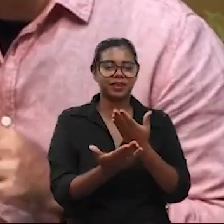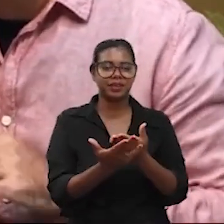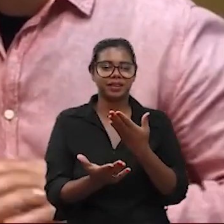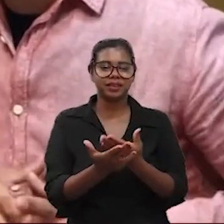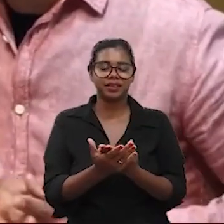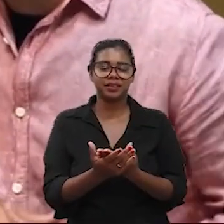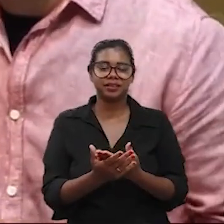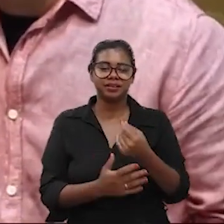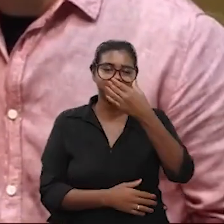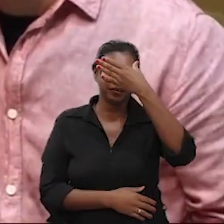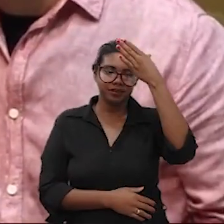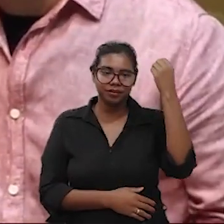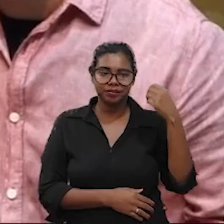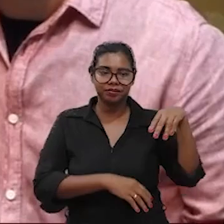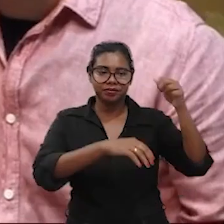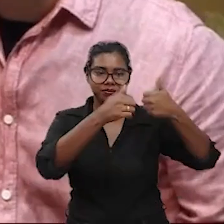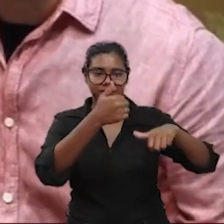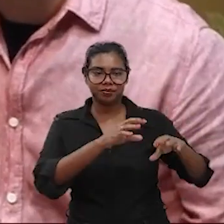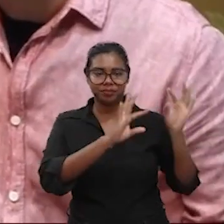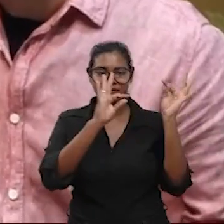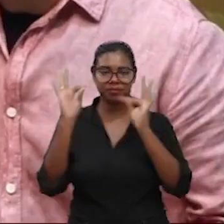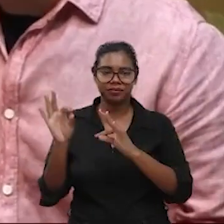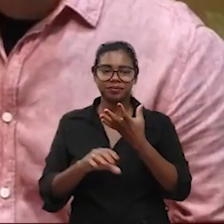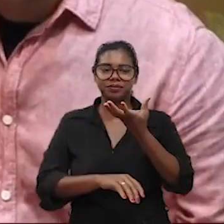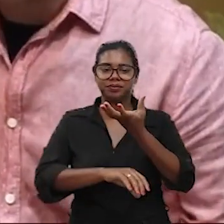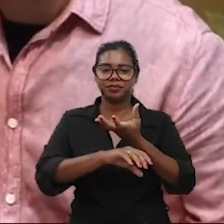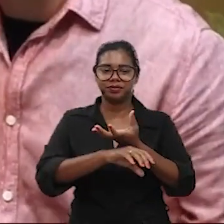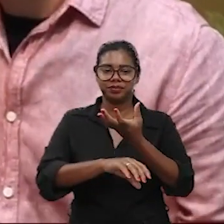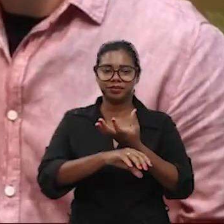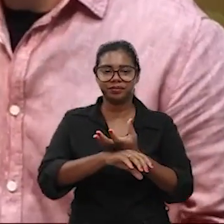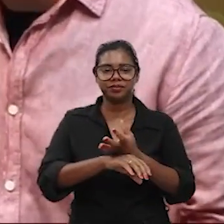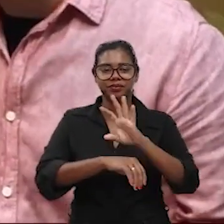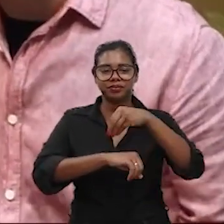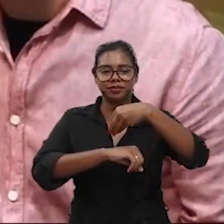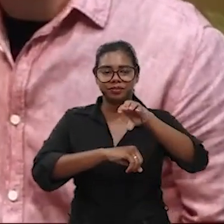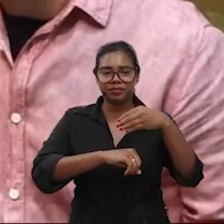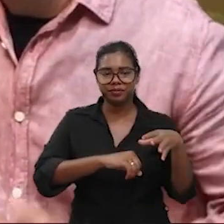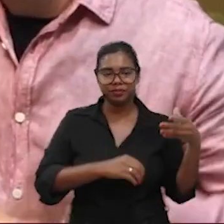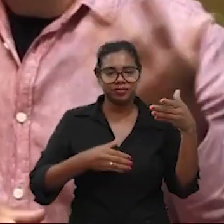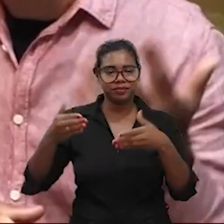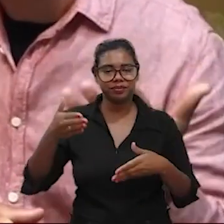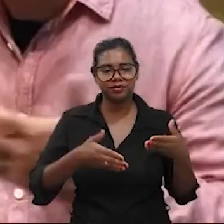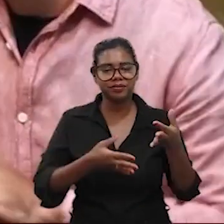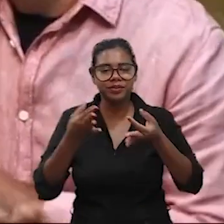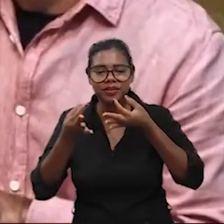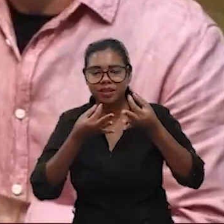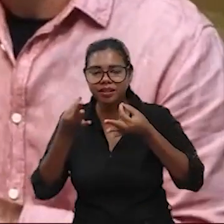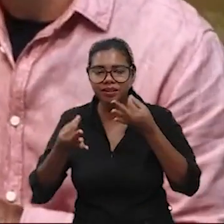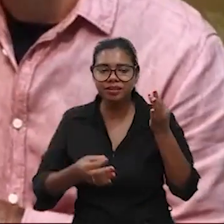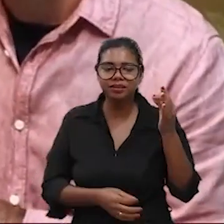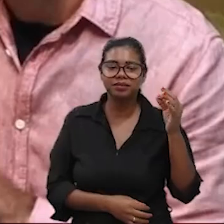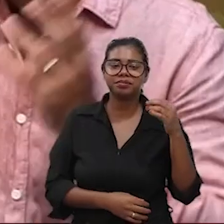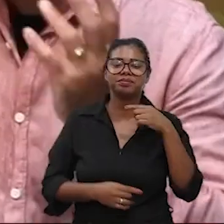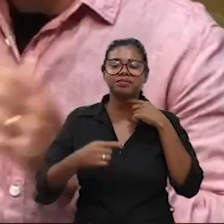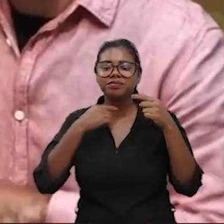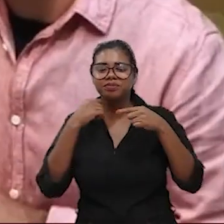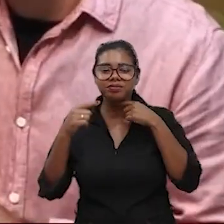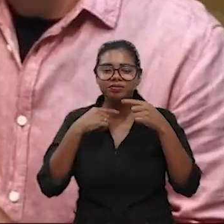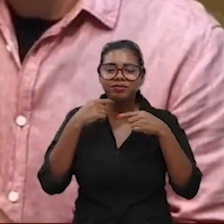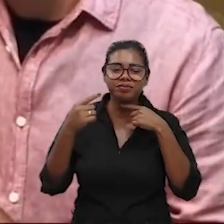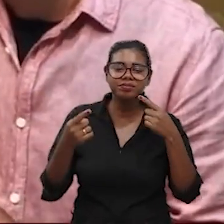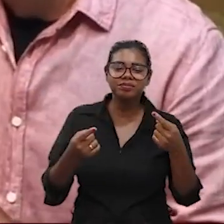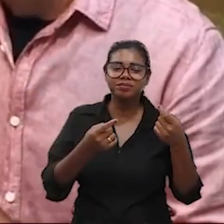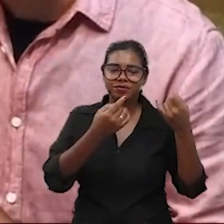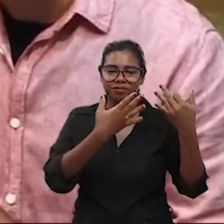observar todos os demais artefatos aí da sua disciplina, participe bastante, comente. Se tiver alguma dúvida, fique à vontade para deixar, que a